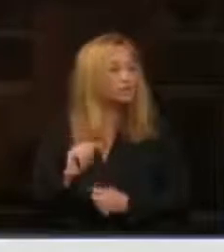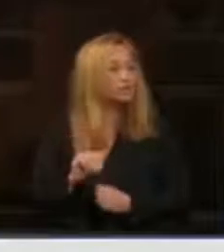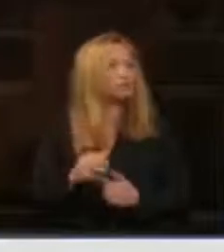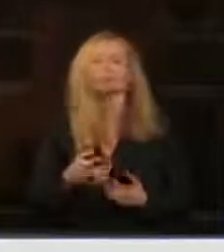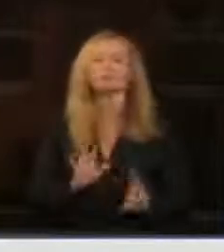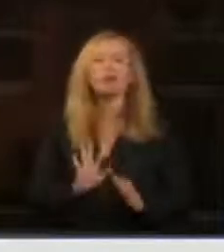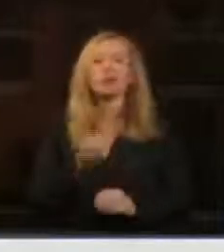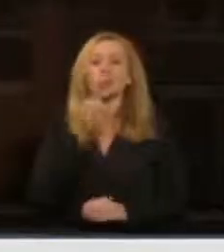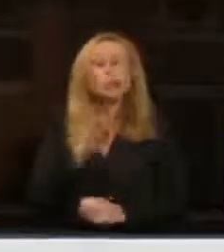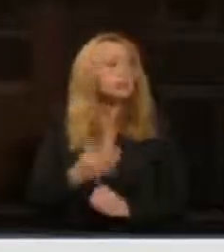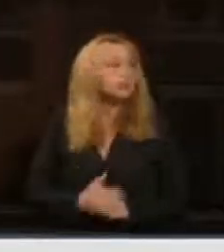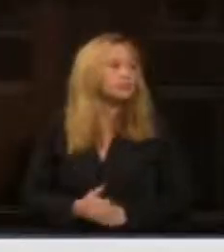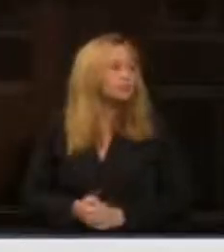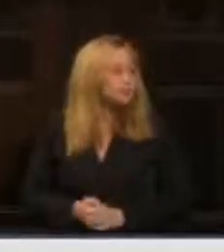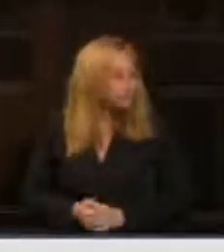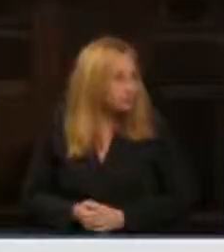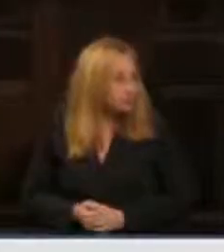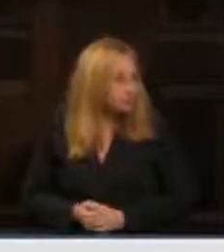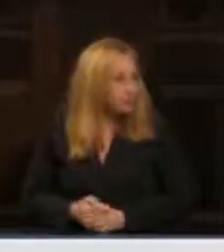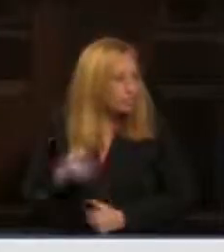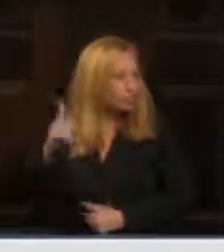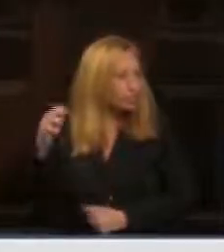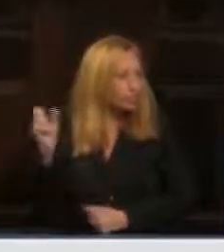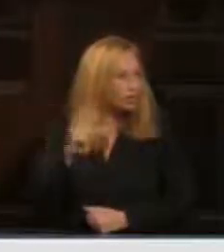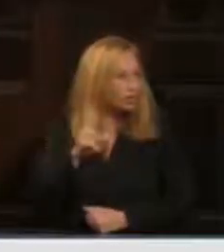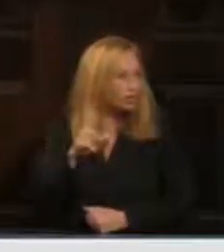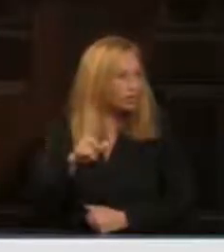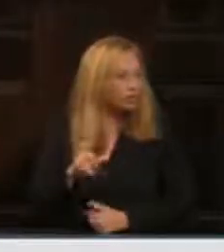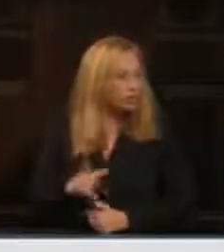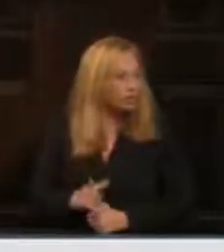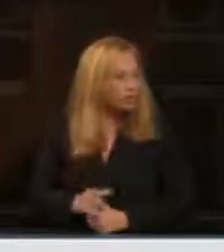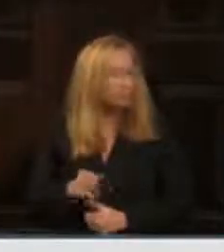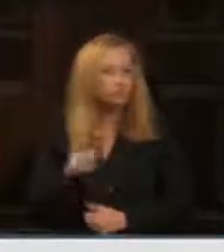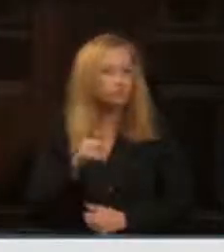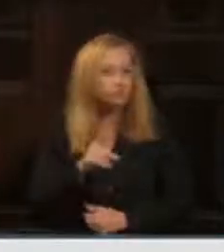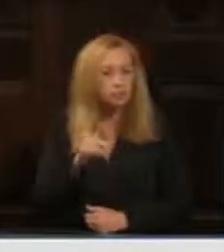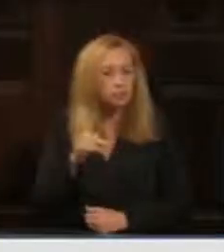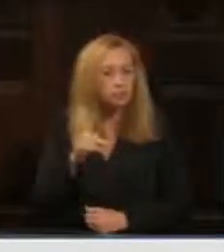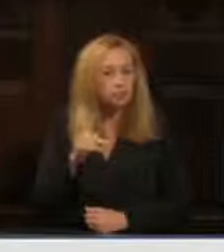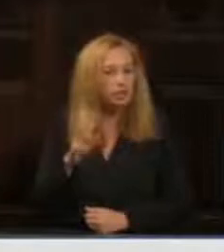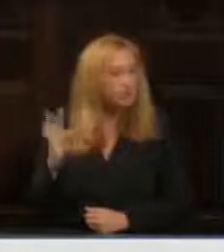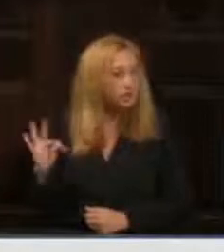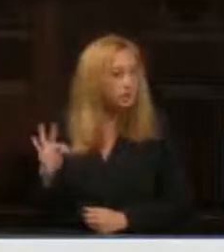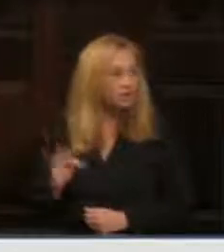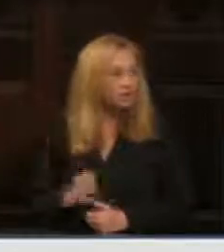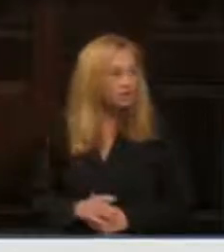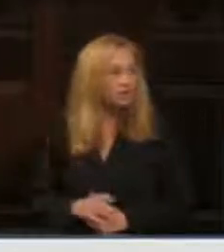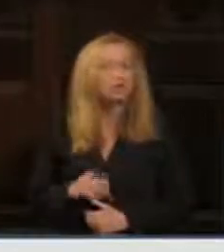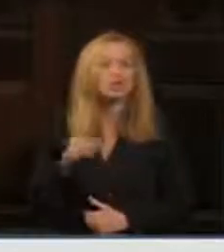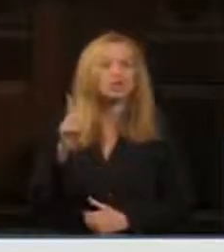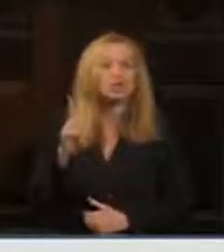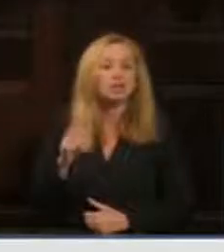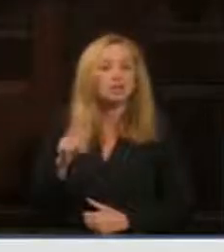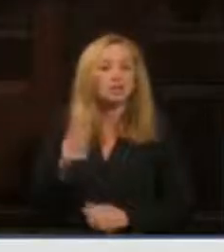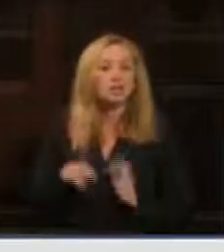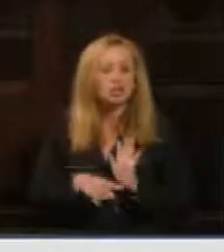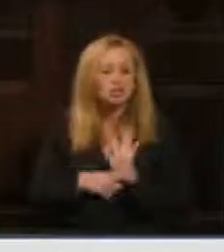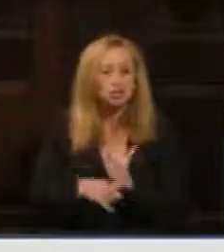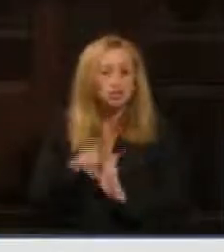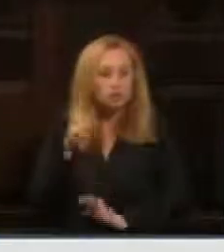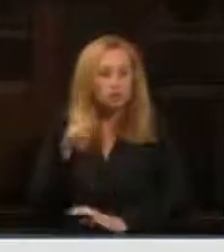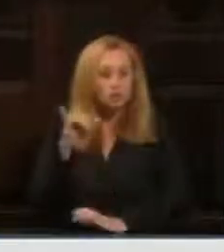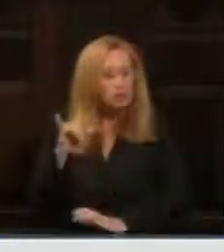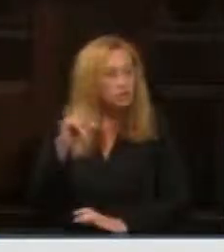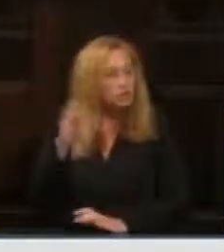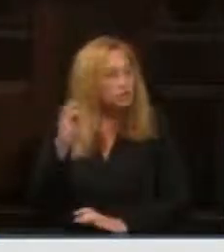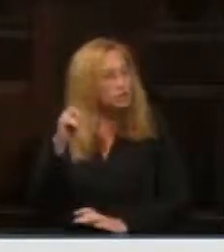da verba, não é em relação ao PSOL propriamente dito, e sim ao PT, que claramente financiou ditaduras. Por mais que eu tenha